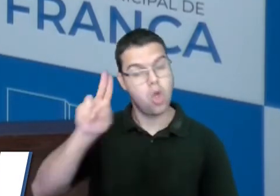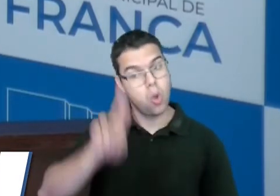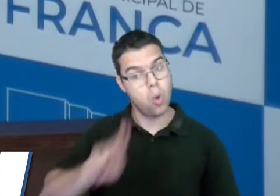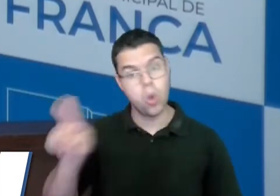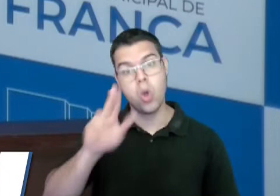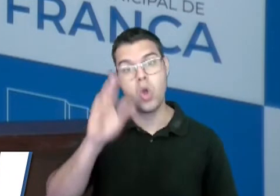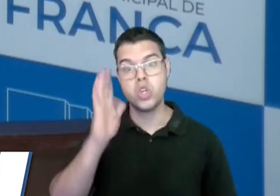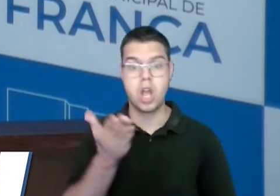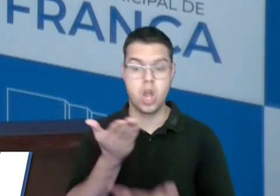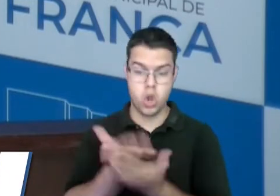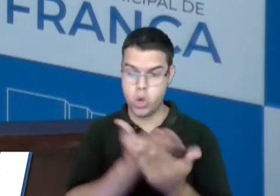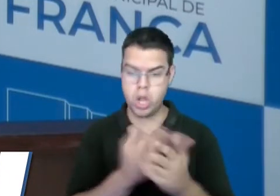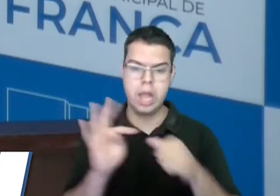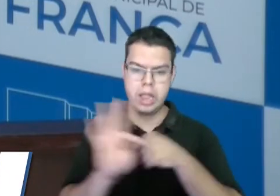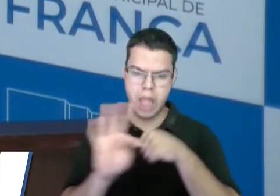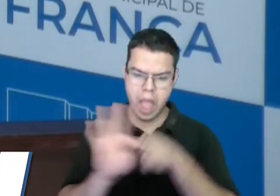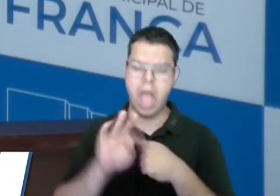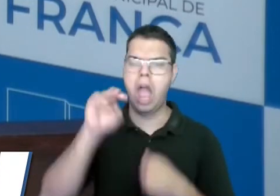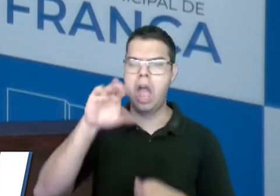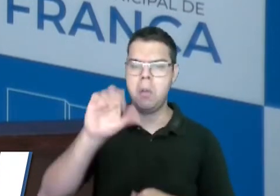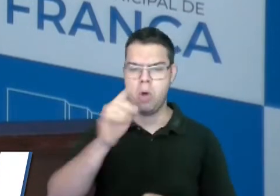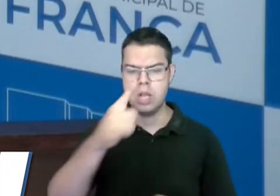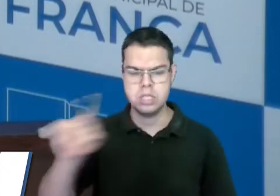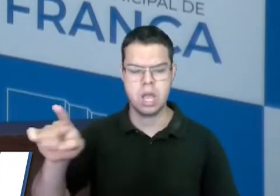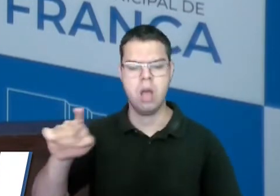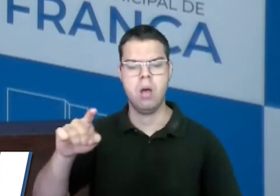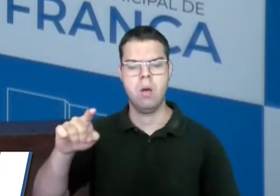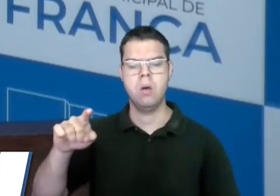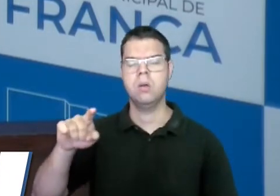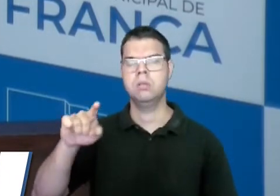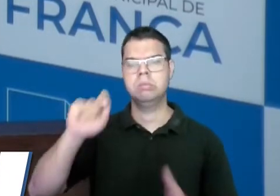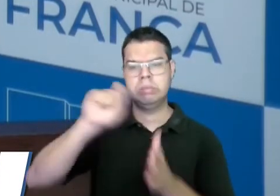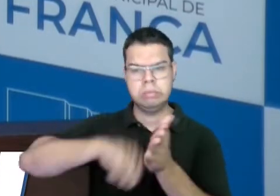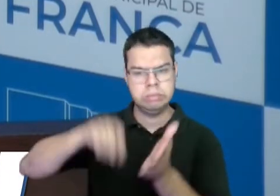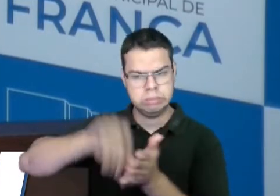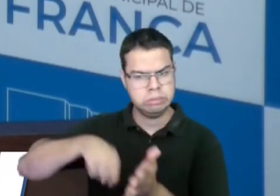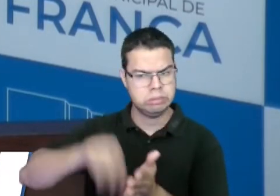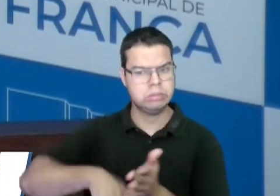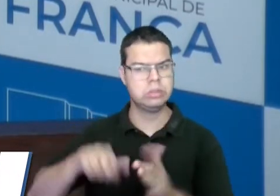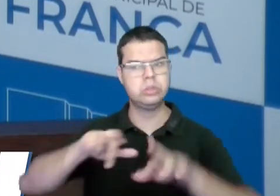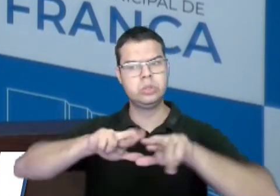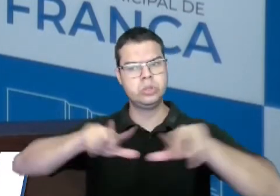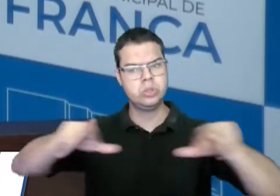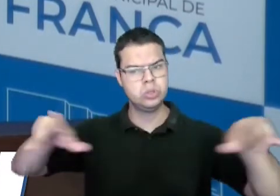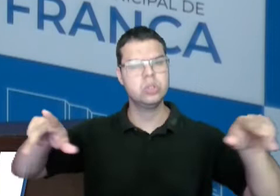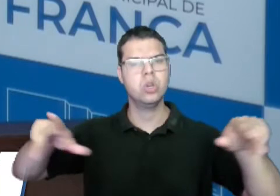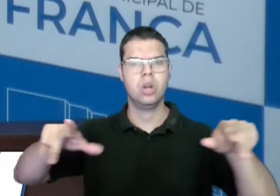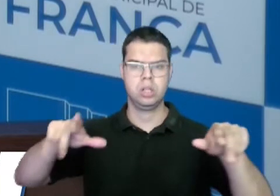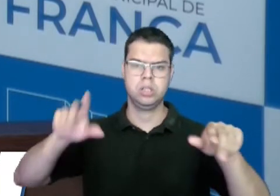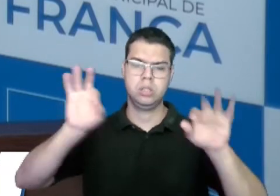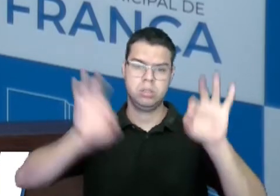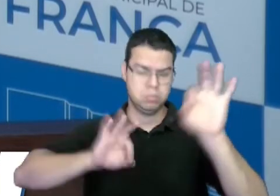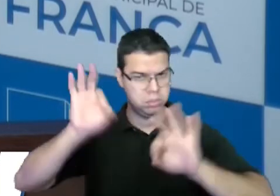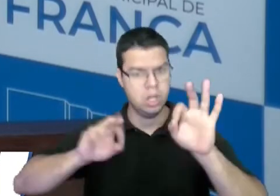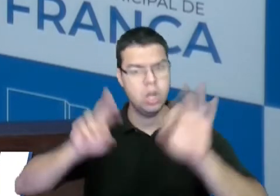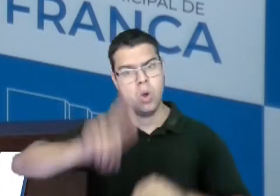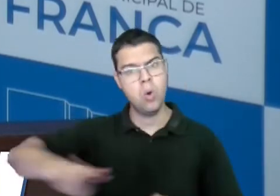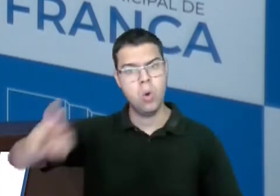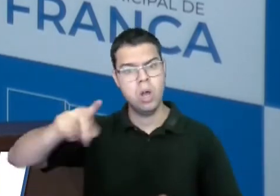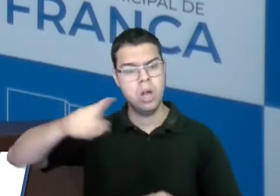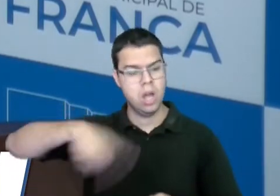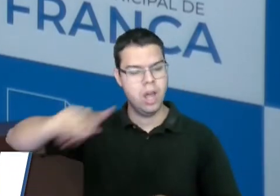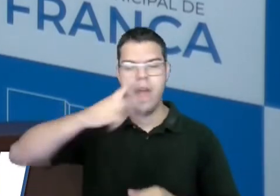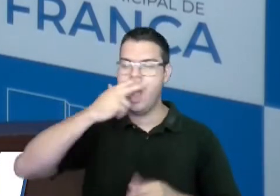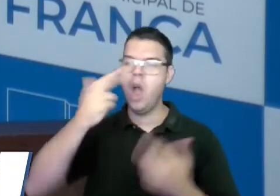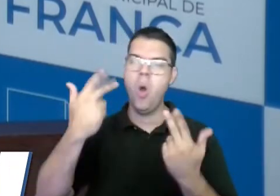técnicos, moções, abaixo-assinados. Com as armas que tínhamos, nós empunhamos, com a bandeira que tínhamos,